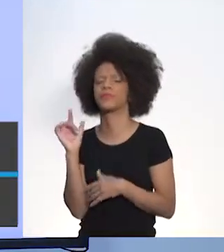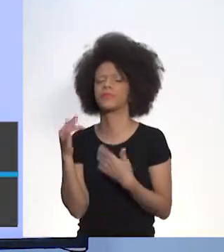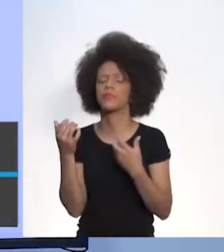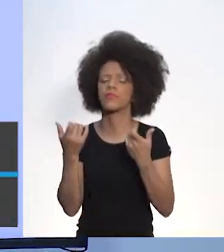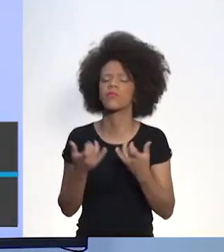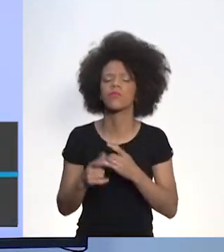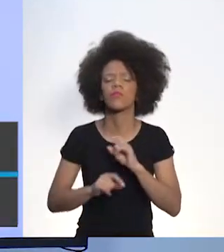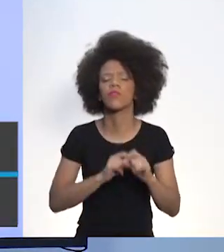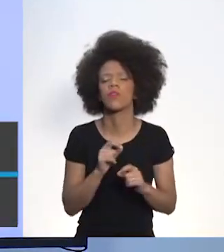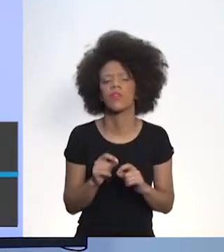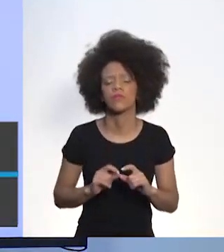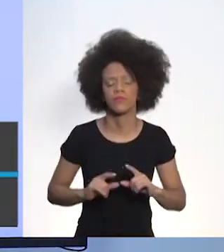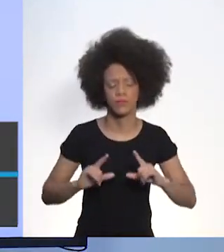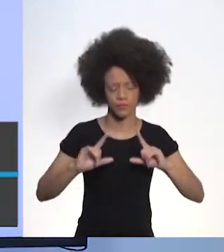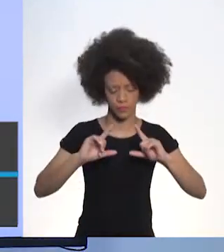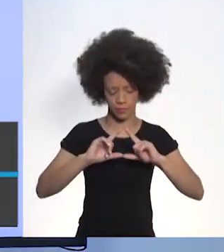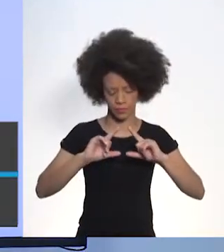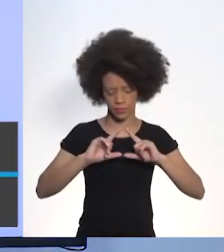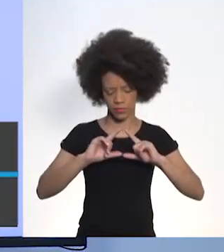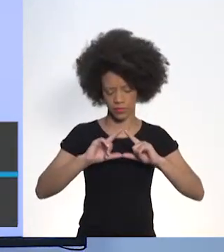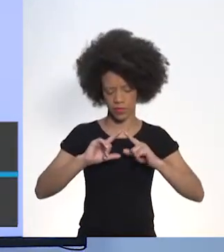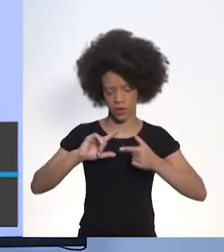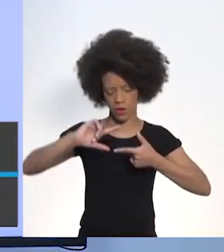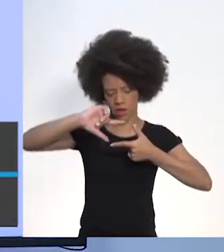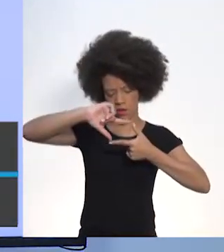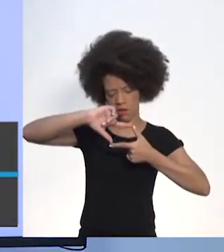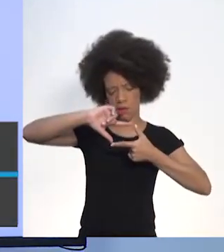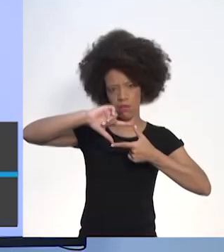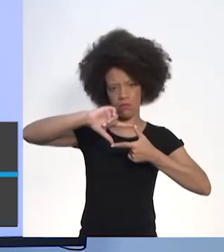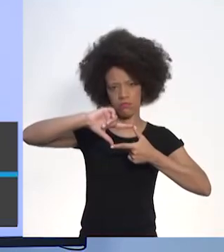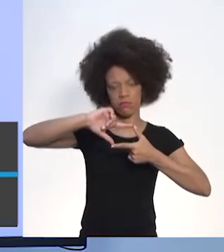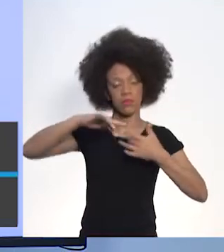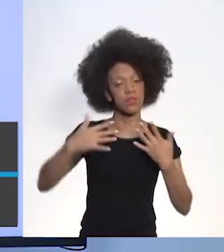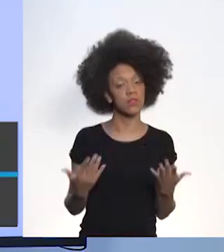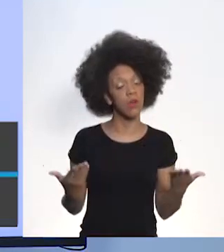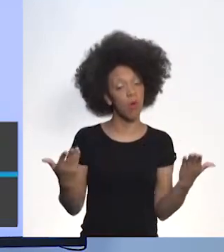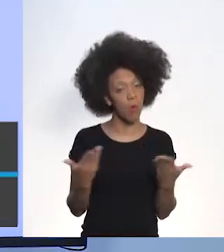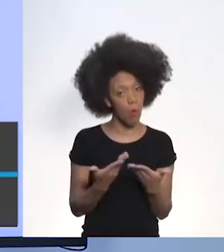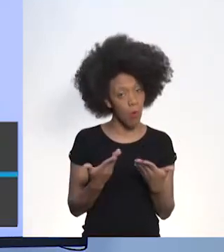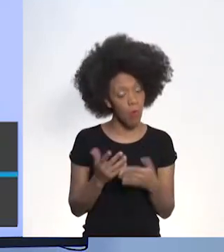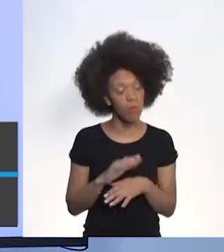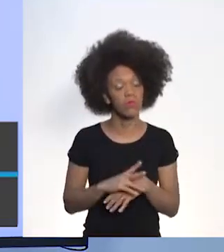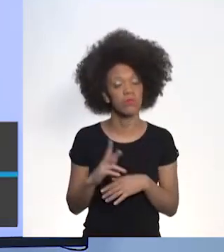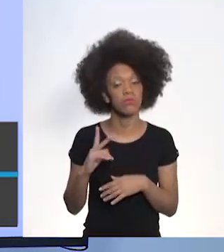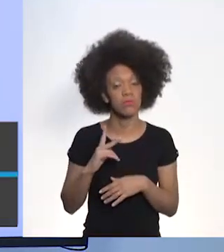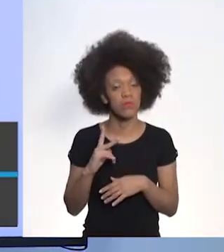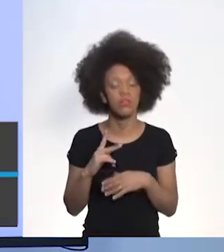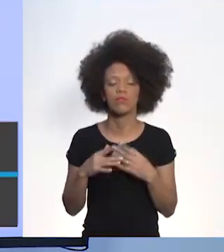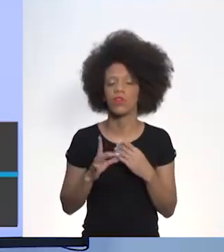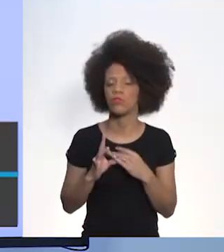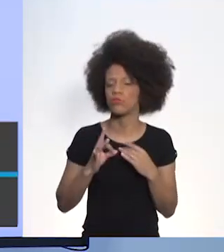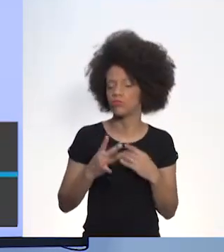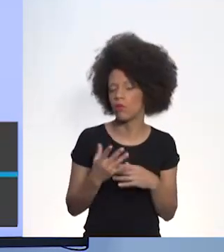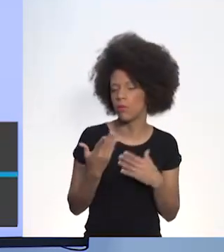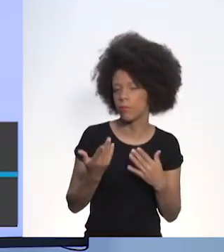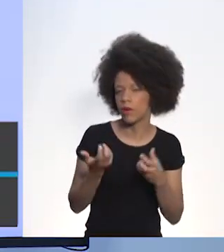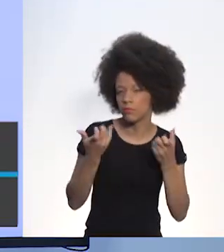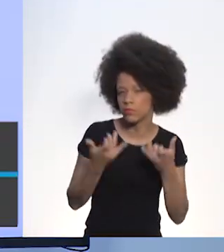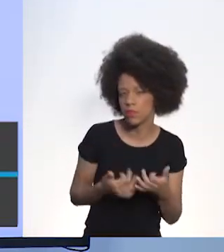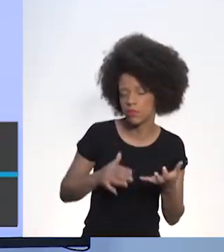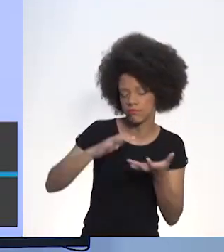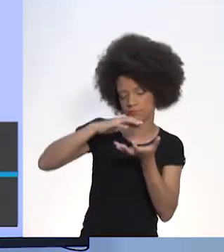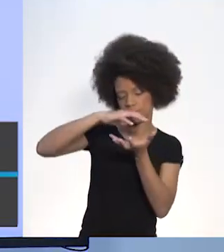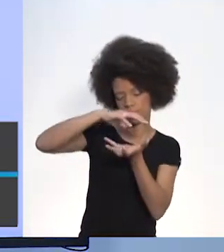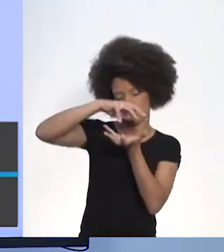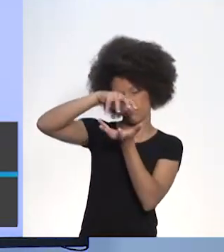sobre triângulos, retângulos, quadrados, né? E hoje a gente deixou reservado esse dia aí só para a gente falar de